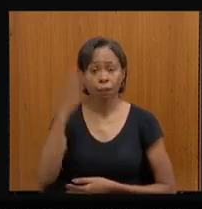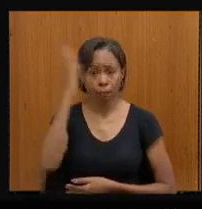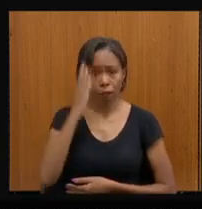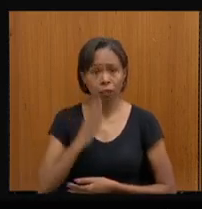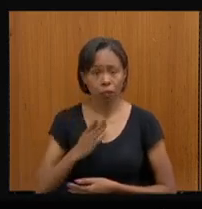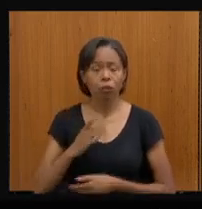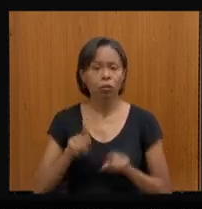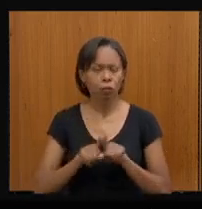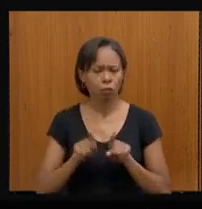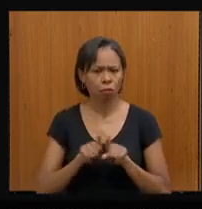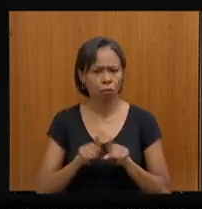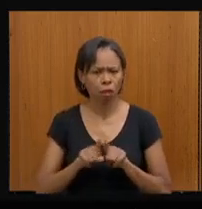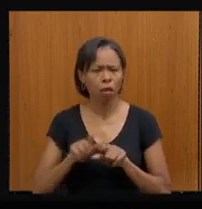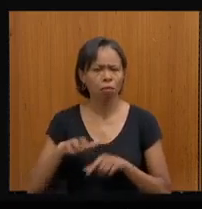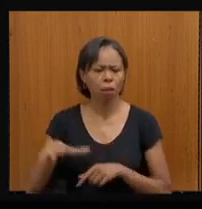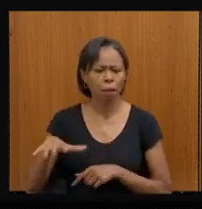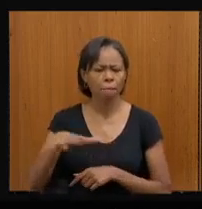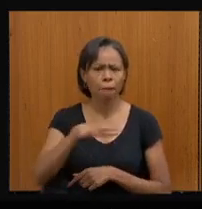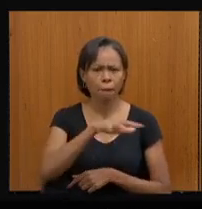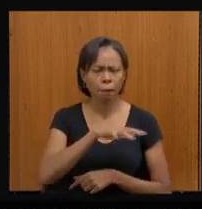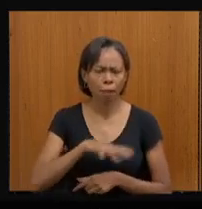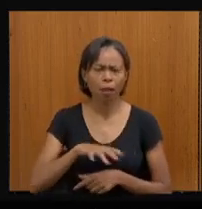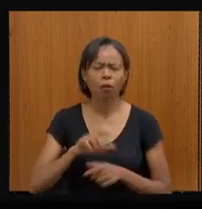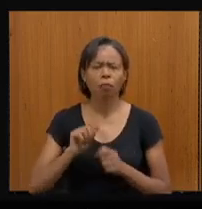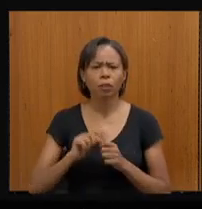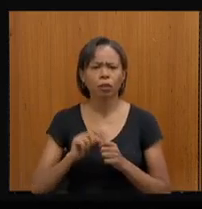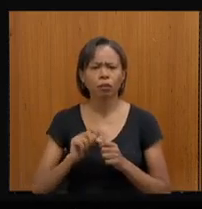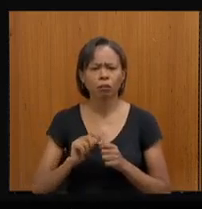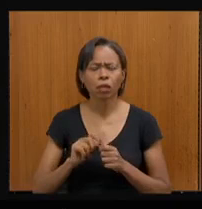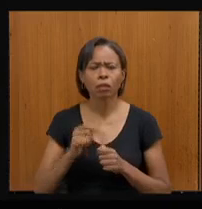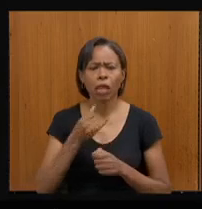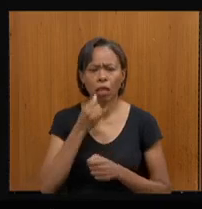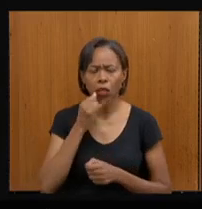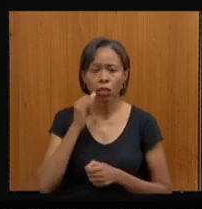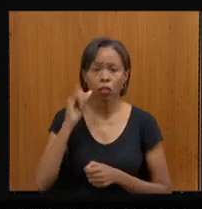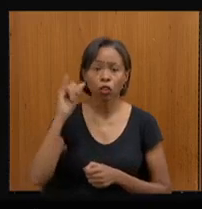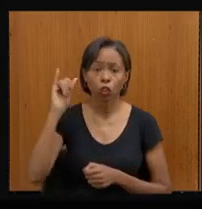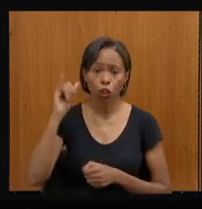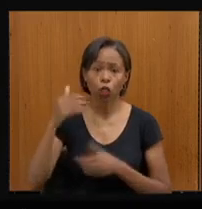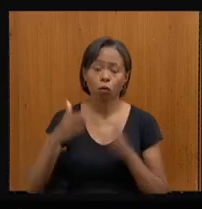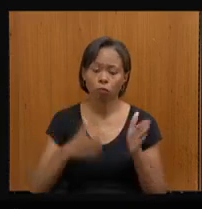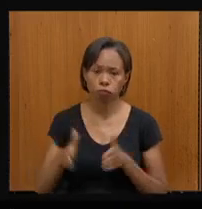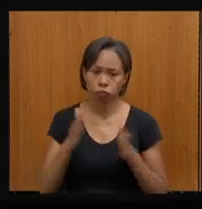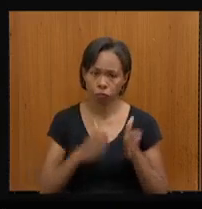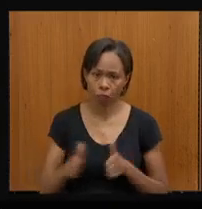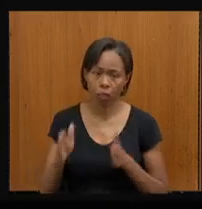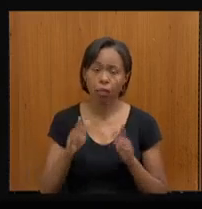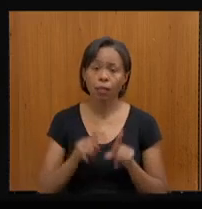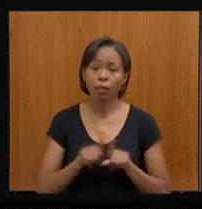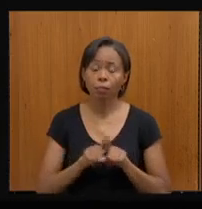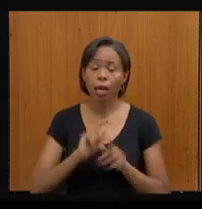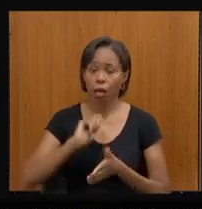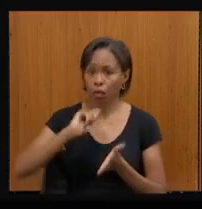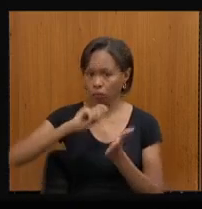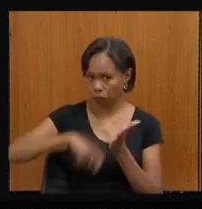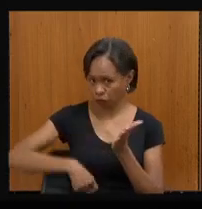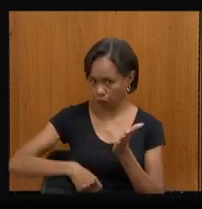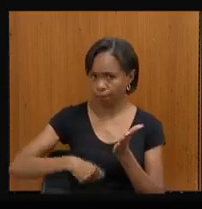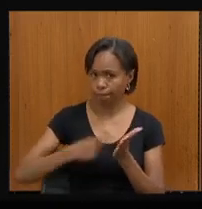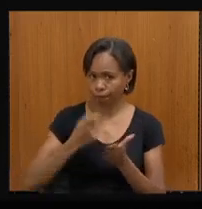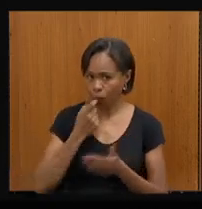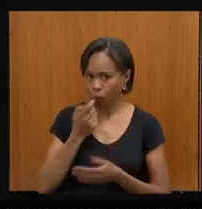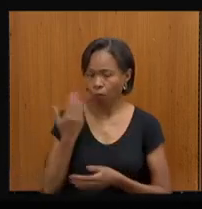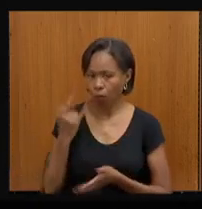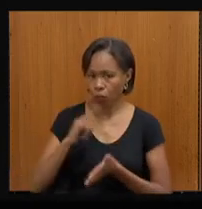Brasil tanto na rede de televisão como na geração de energia também assinaram um memorando de entendimento